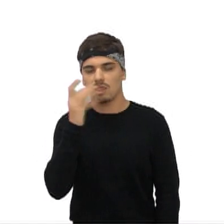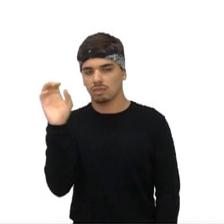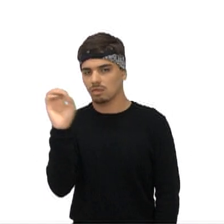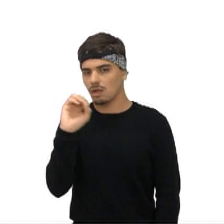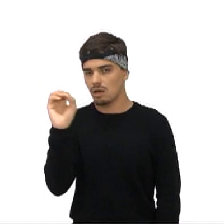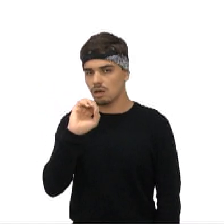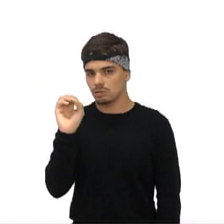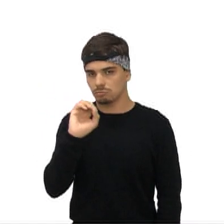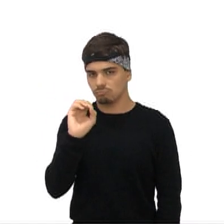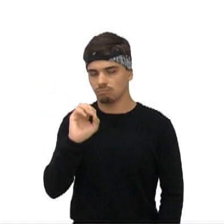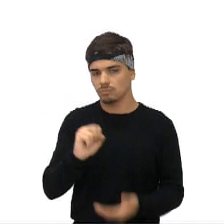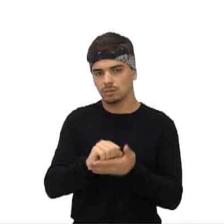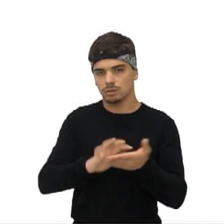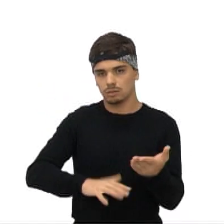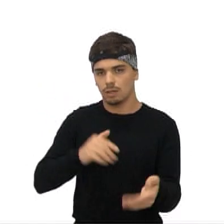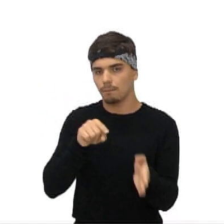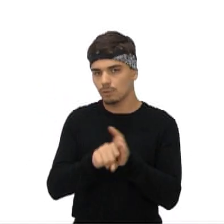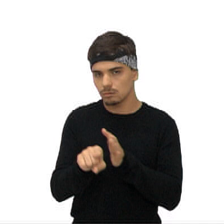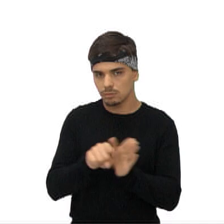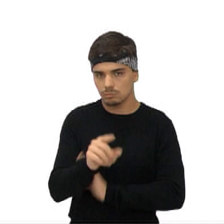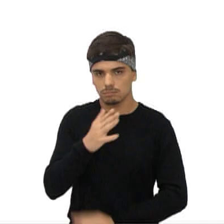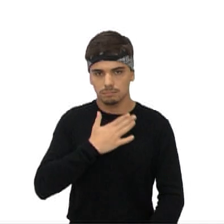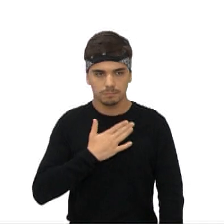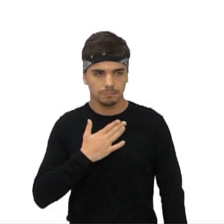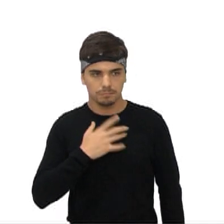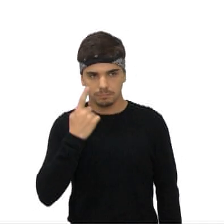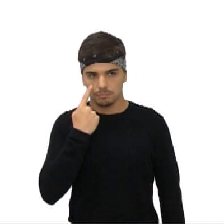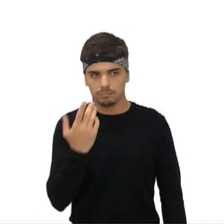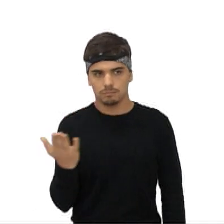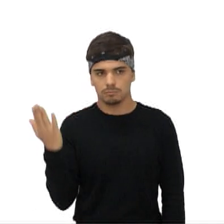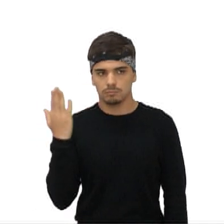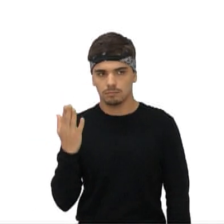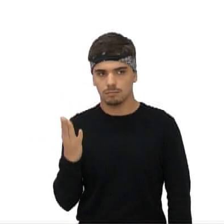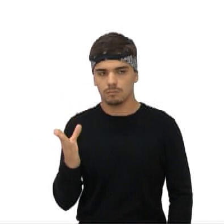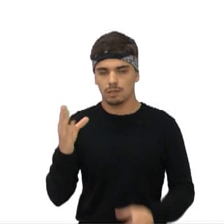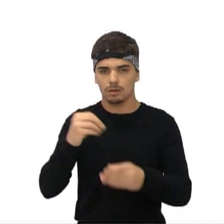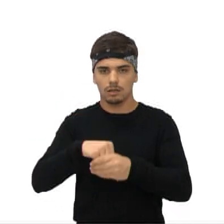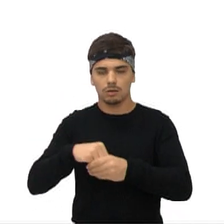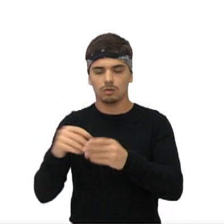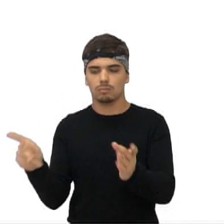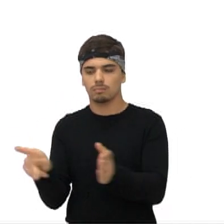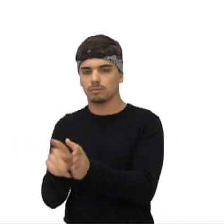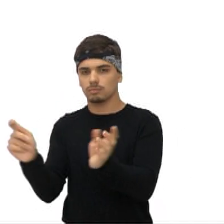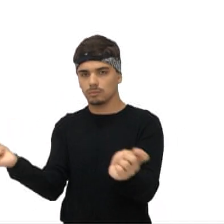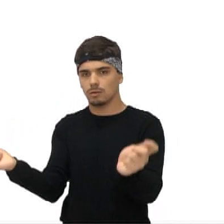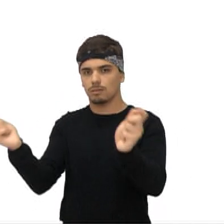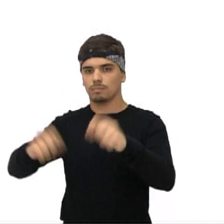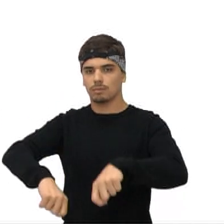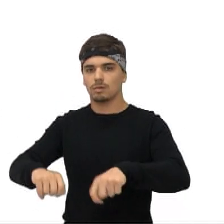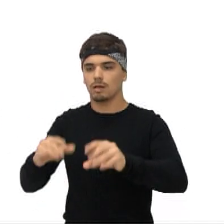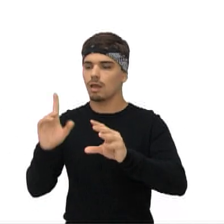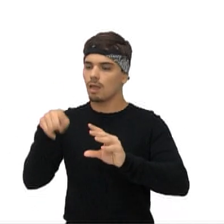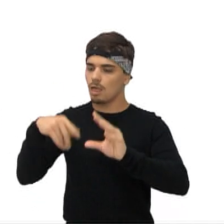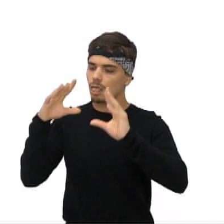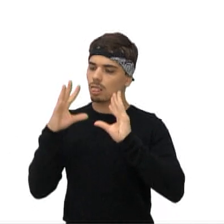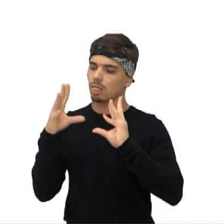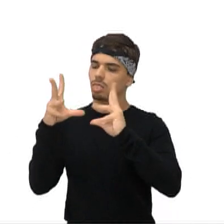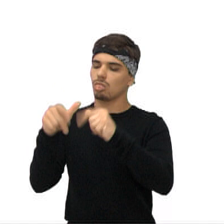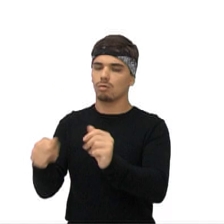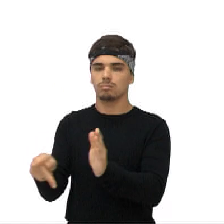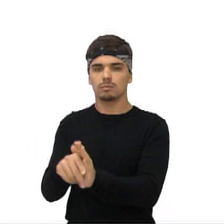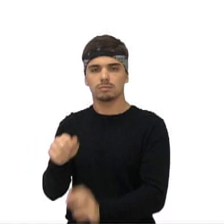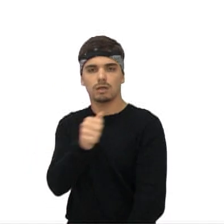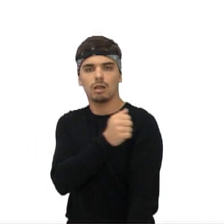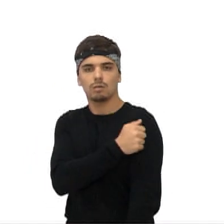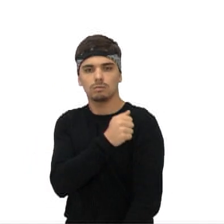né, que é o que o exercício está me perguntando, dentro dos possíveis. Os possíveis são todos os alunos.